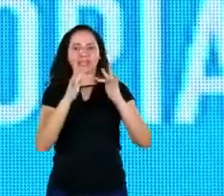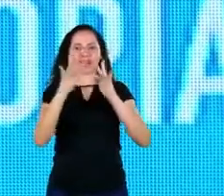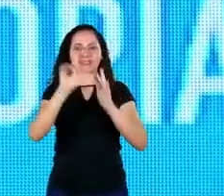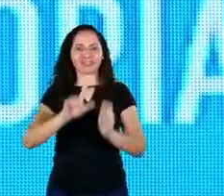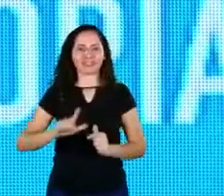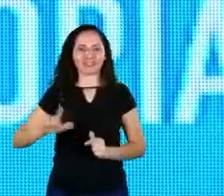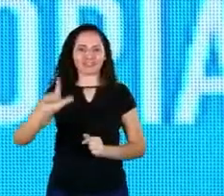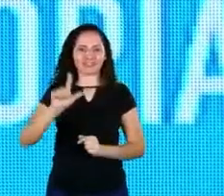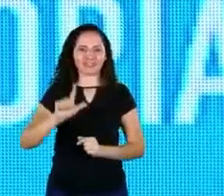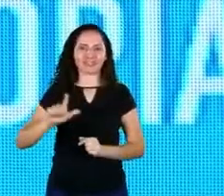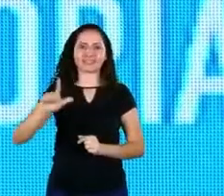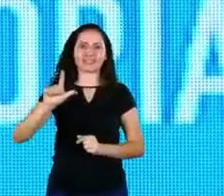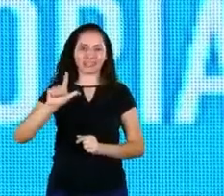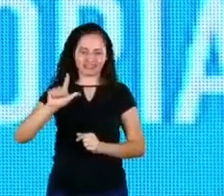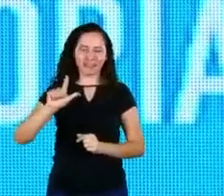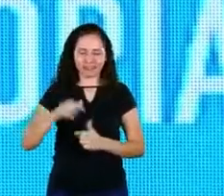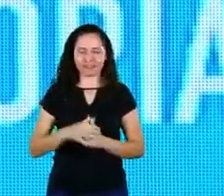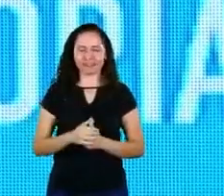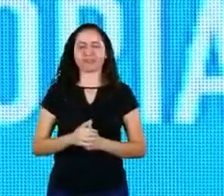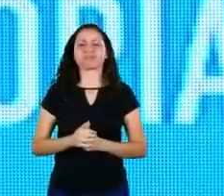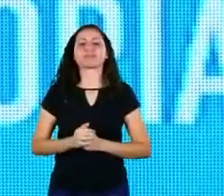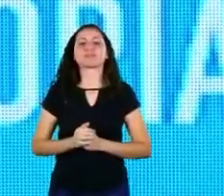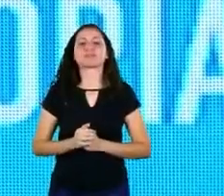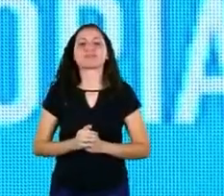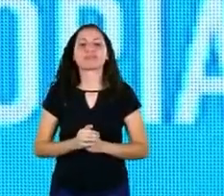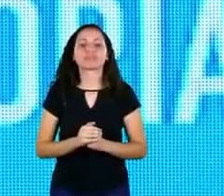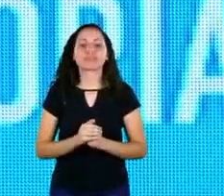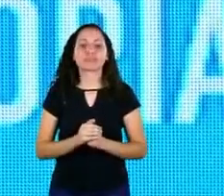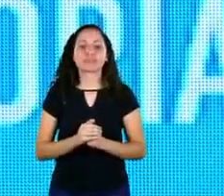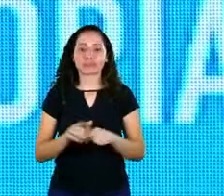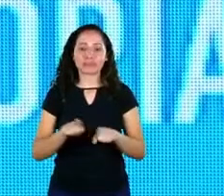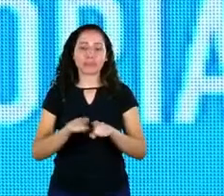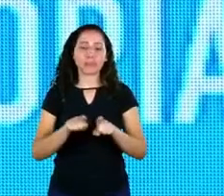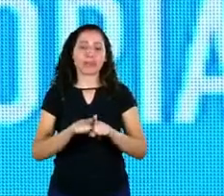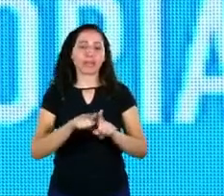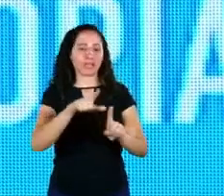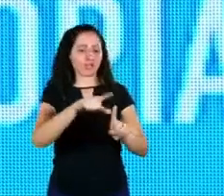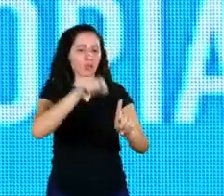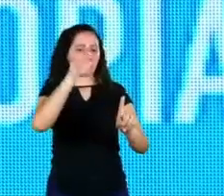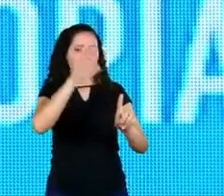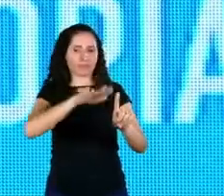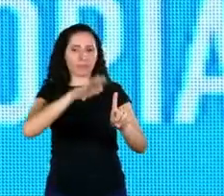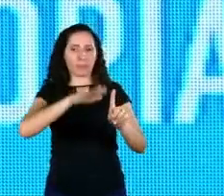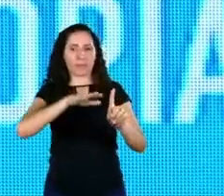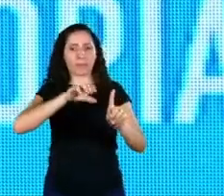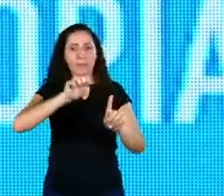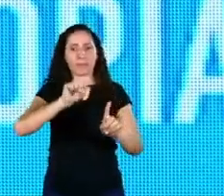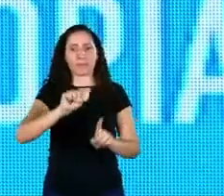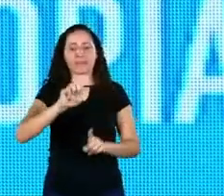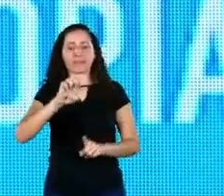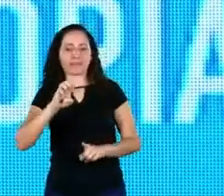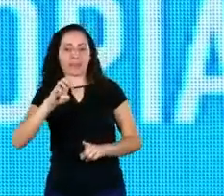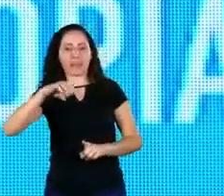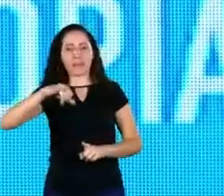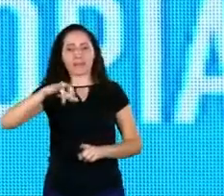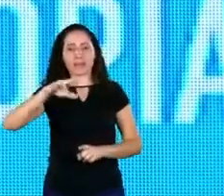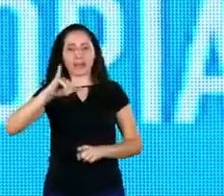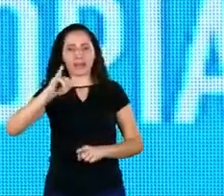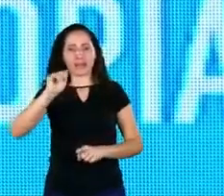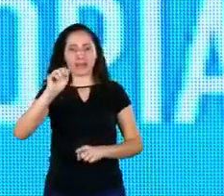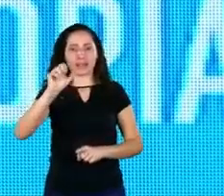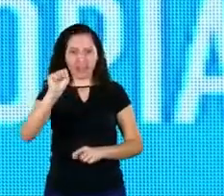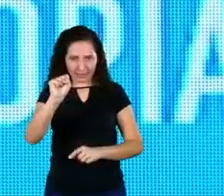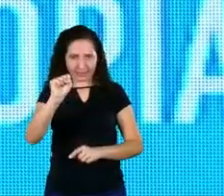do contato com esse universo. E aí a gente escolheu homenagear a Semiramis com uma sequência de histórias,